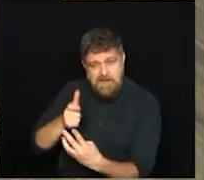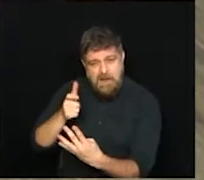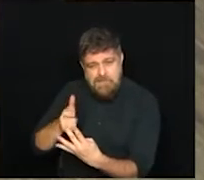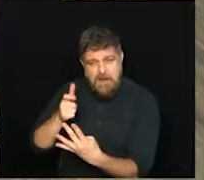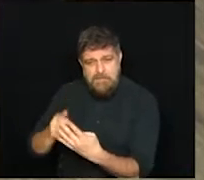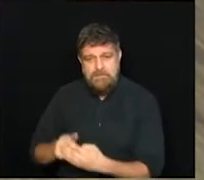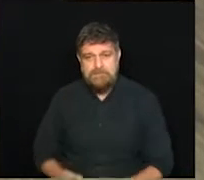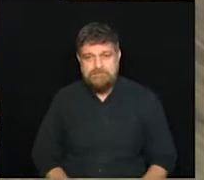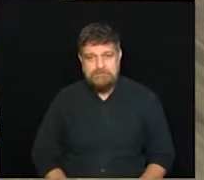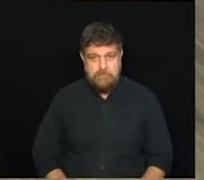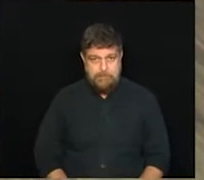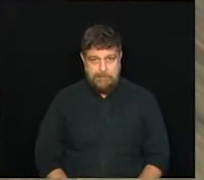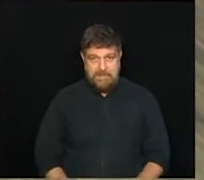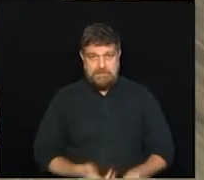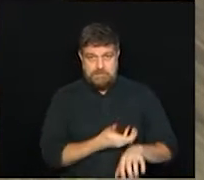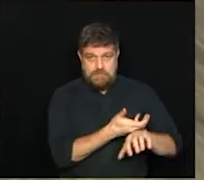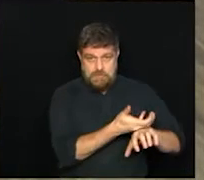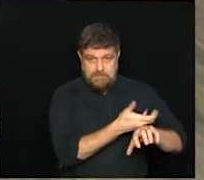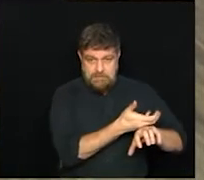Nova Odessa,